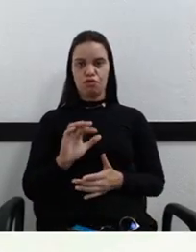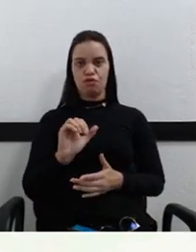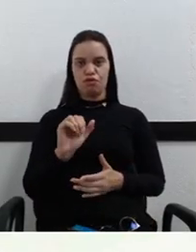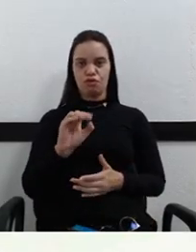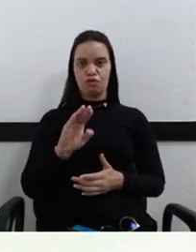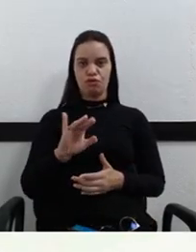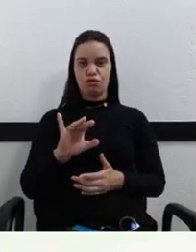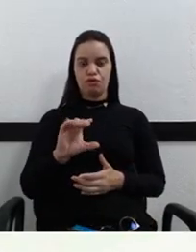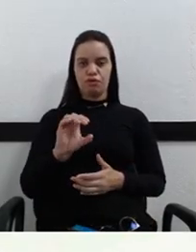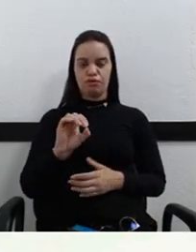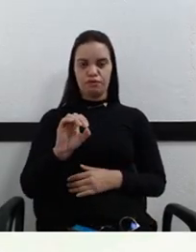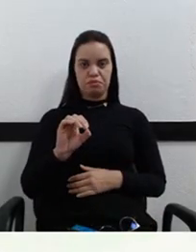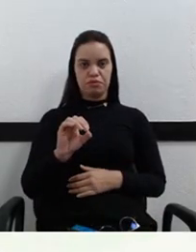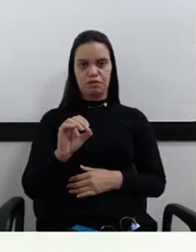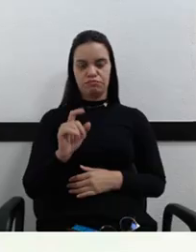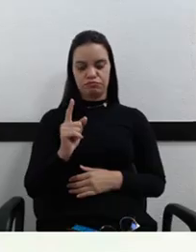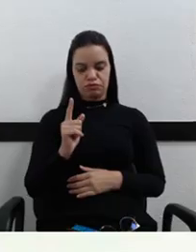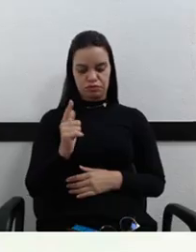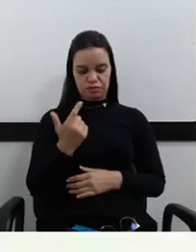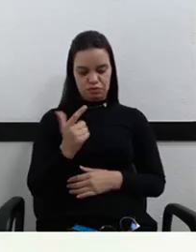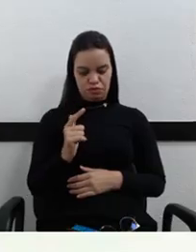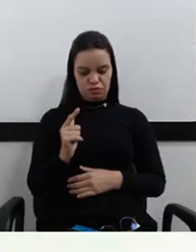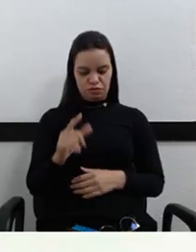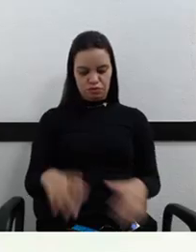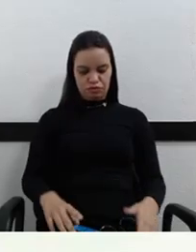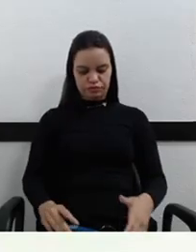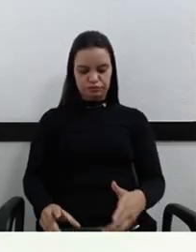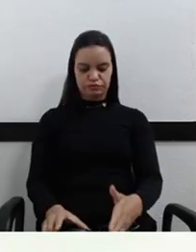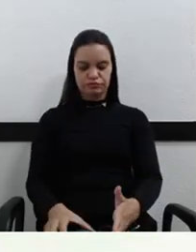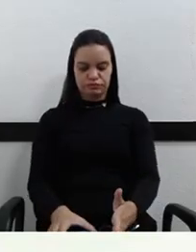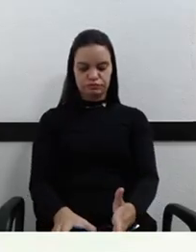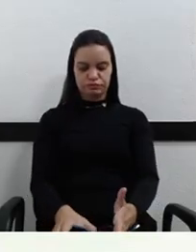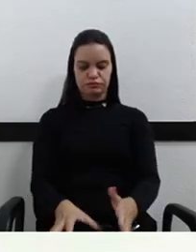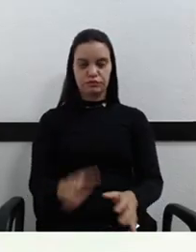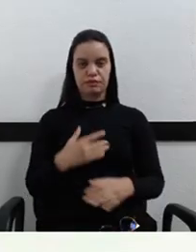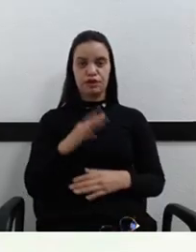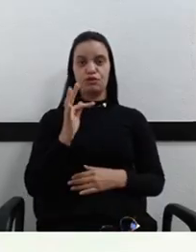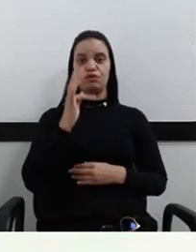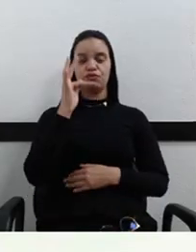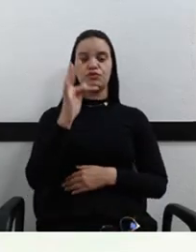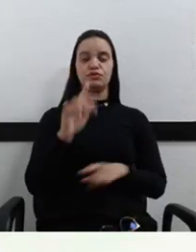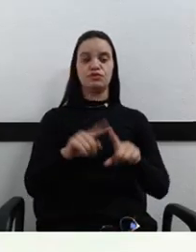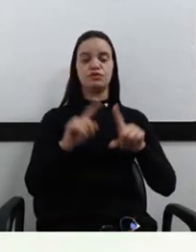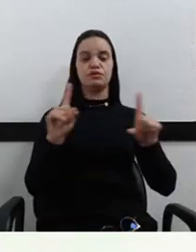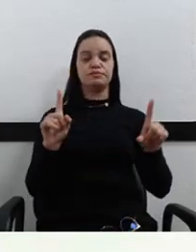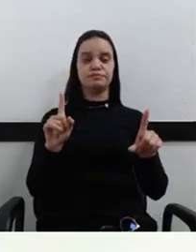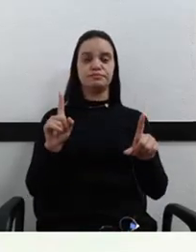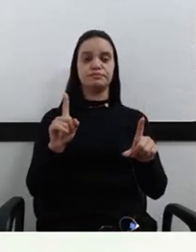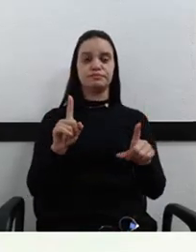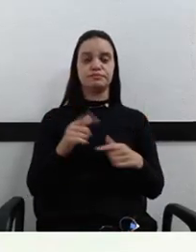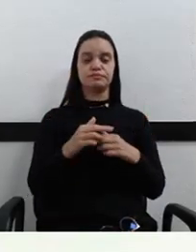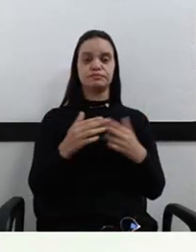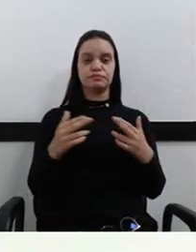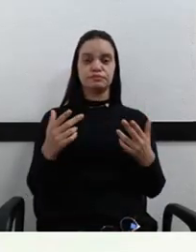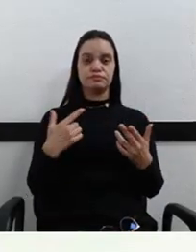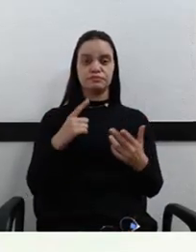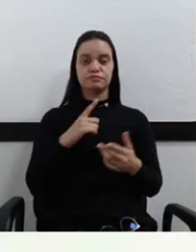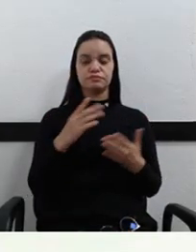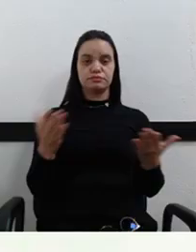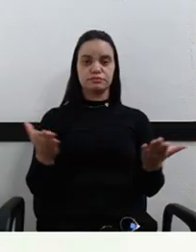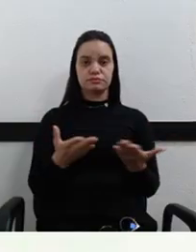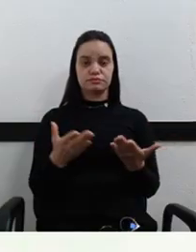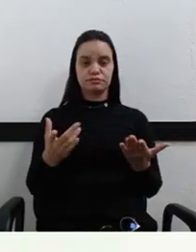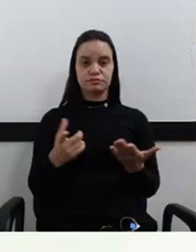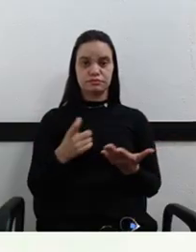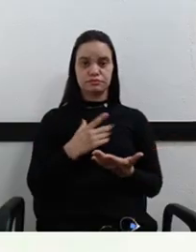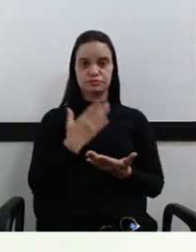hoje, não vale para compensações que a gente adquirir para o futuro, mas as compensações que a gente tem hoje, e a gente